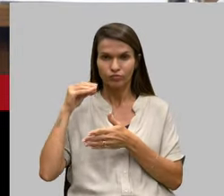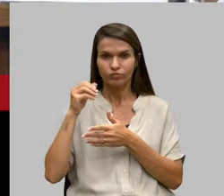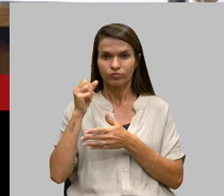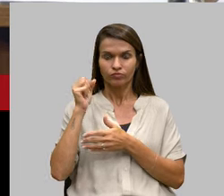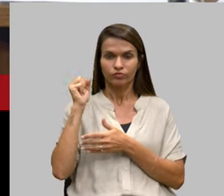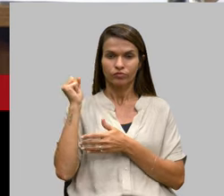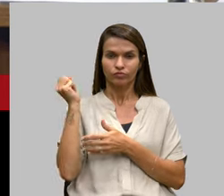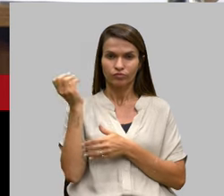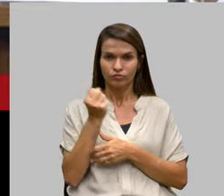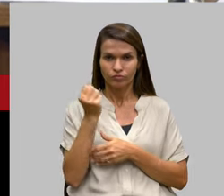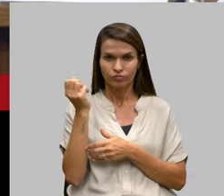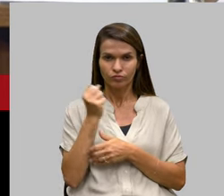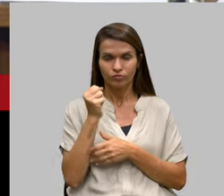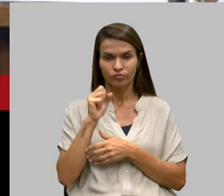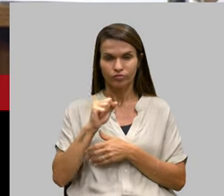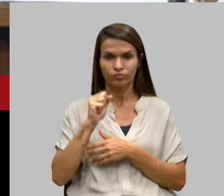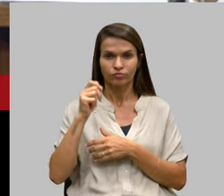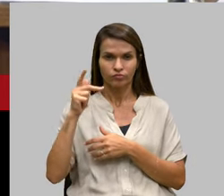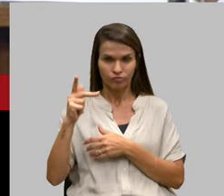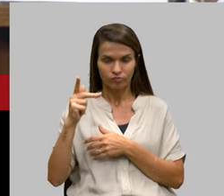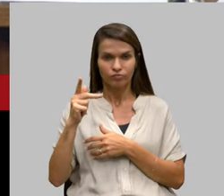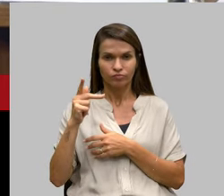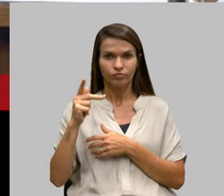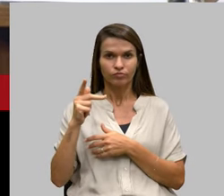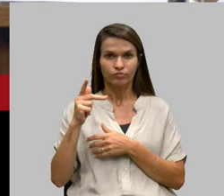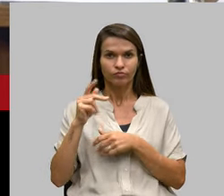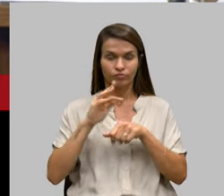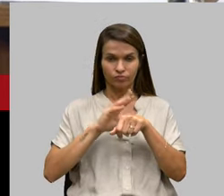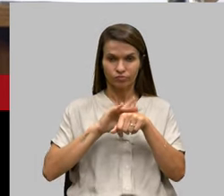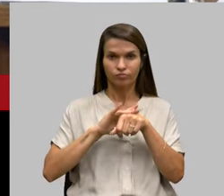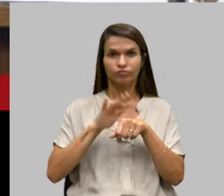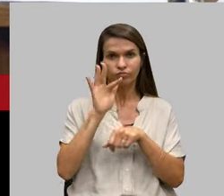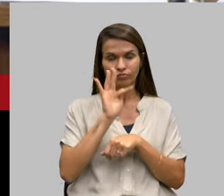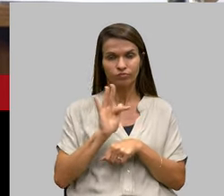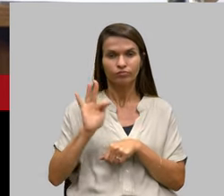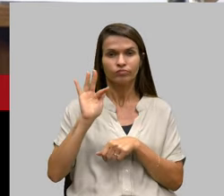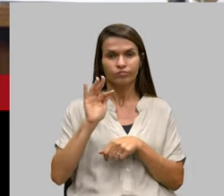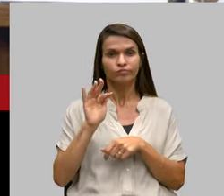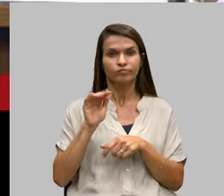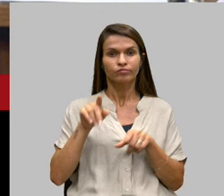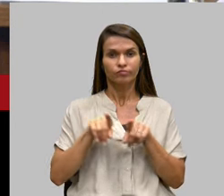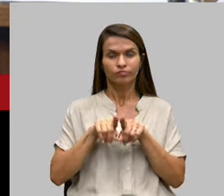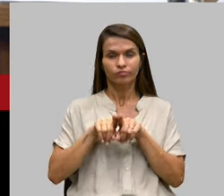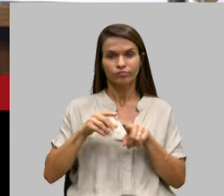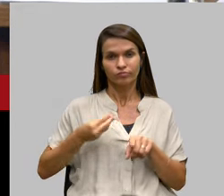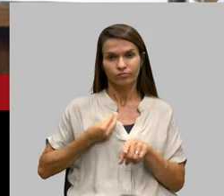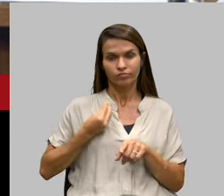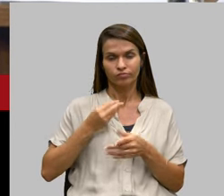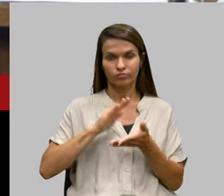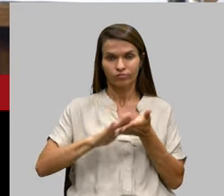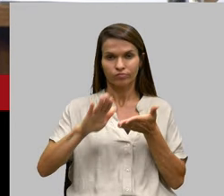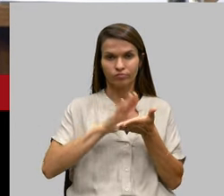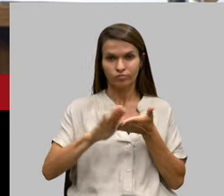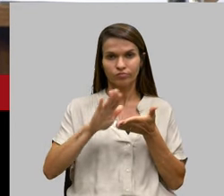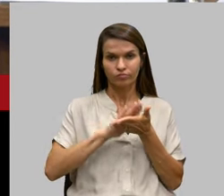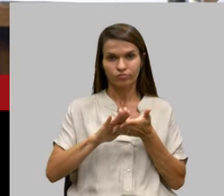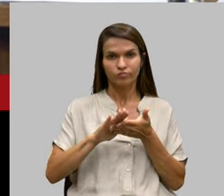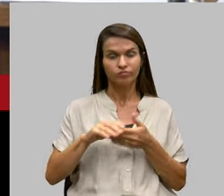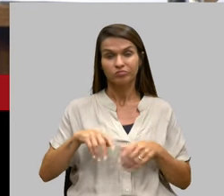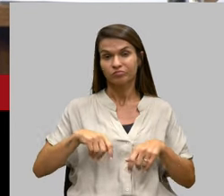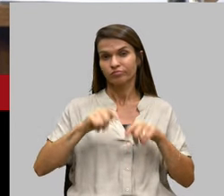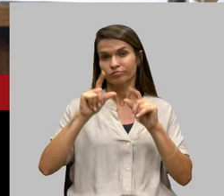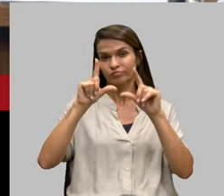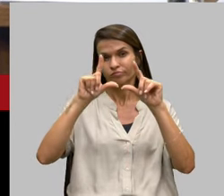pensionistas do ente federativo que também participa do custeio e não há como reduzir mais